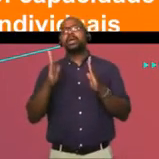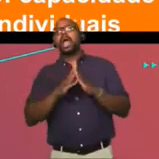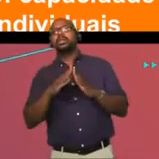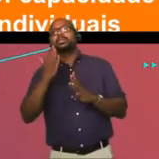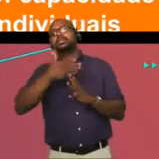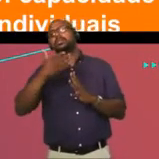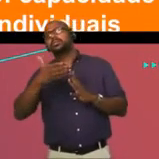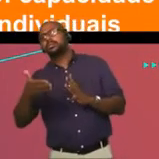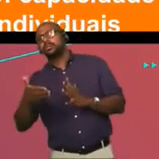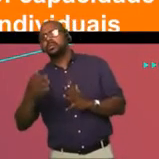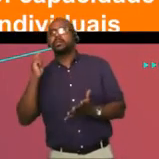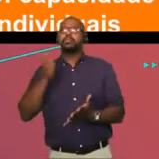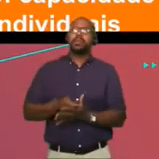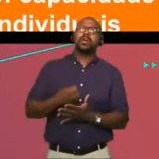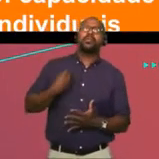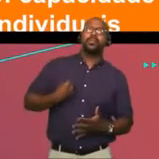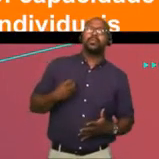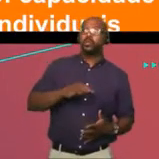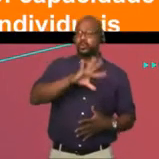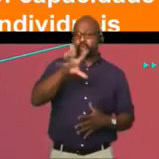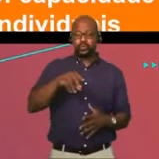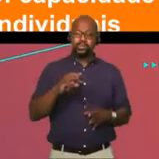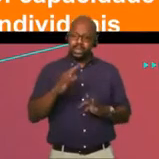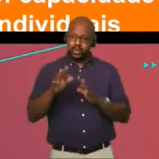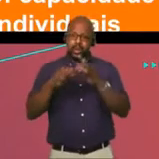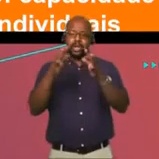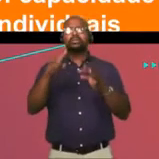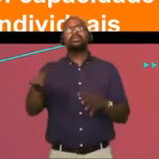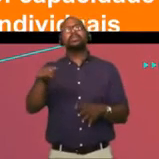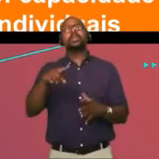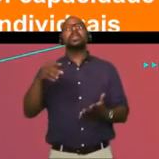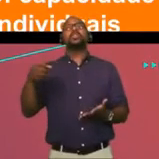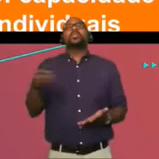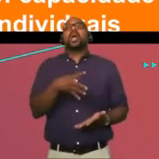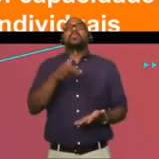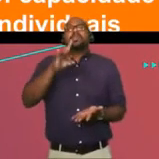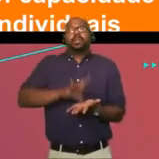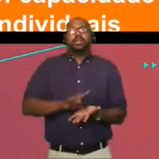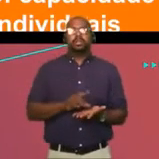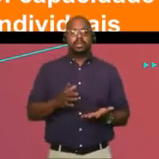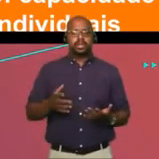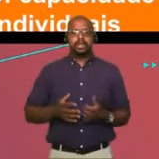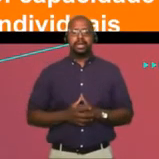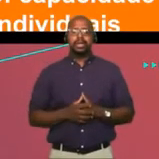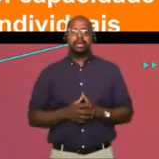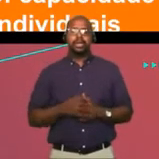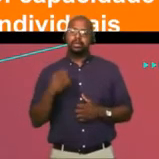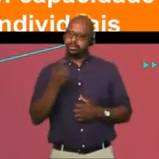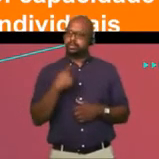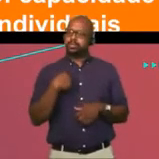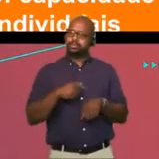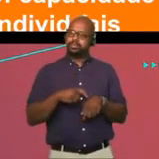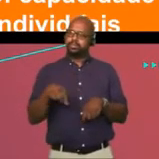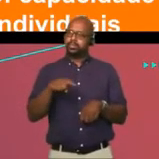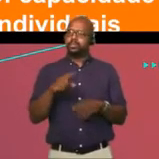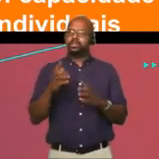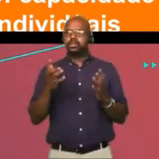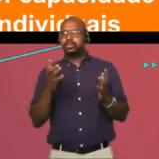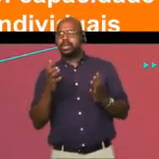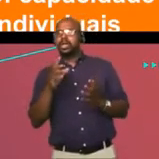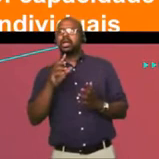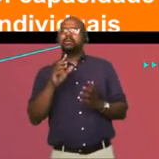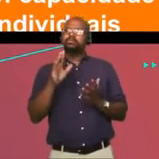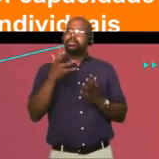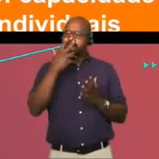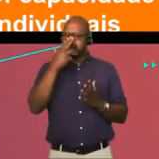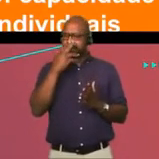isso vai ser tecnologicamente adaptado essa nova realidade a nós estamos um pouco na periferia do mundo